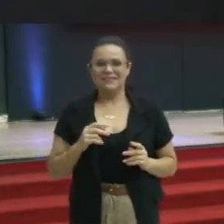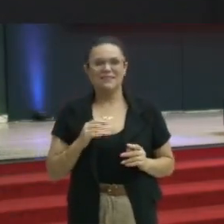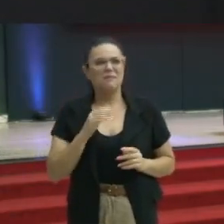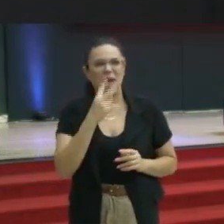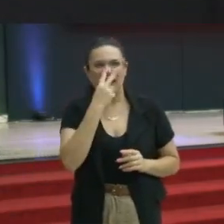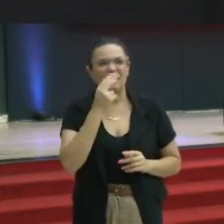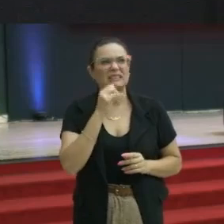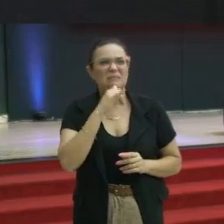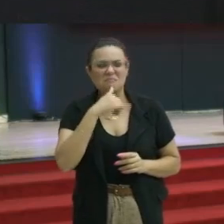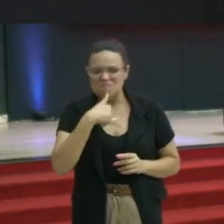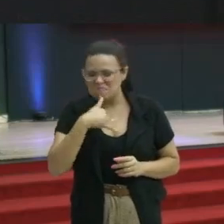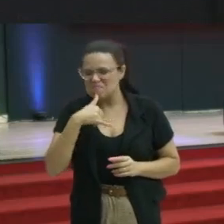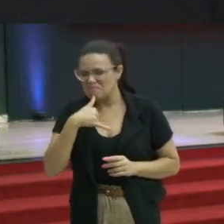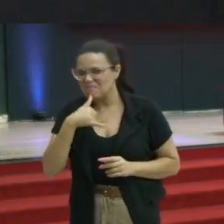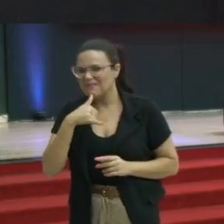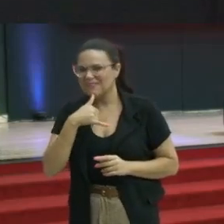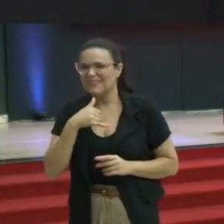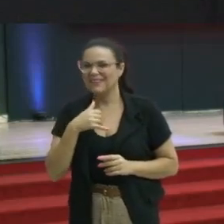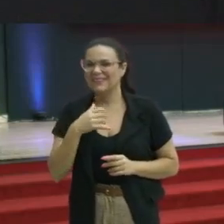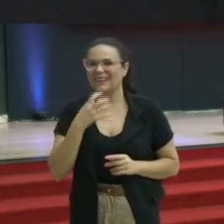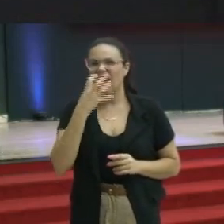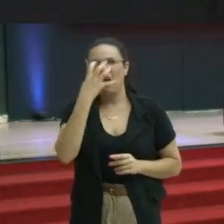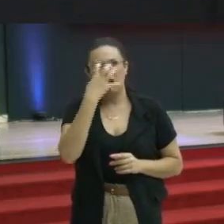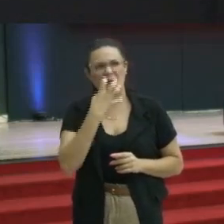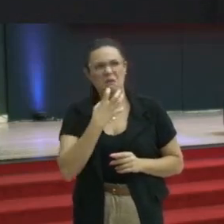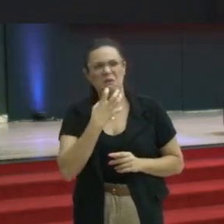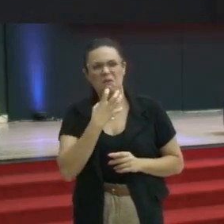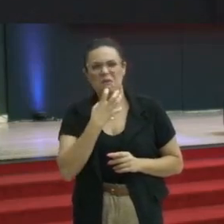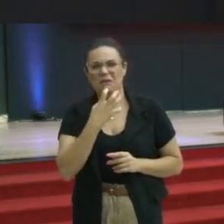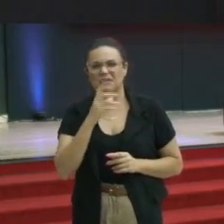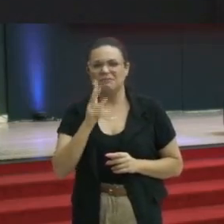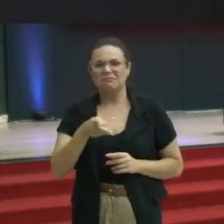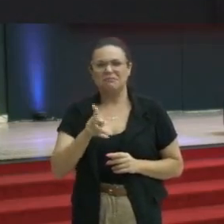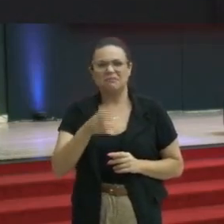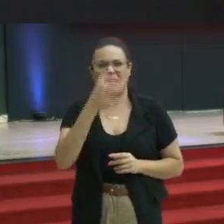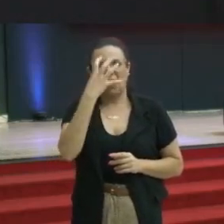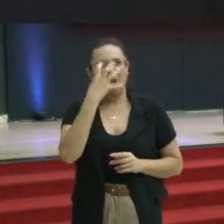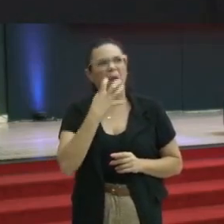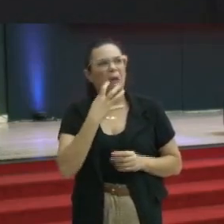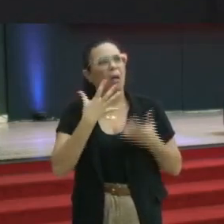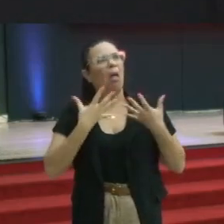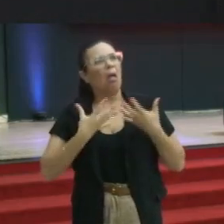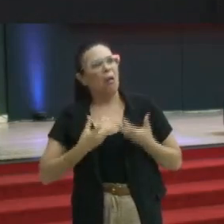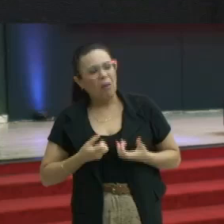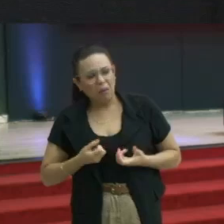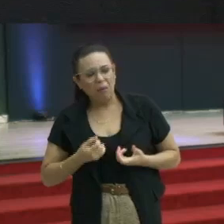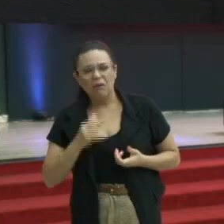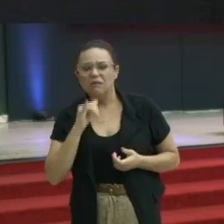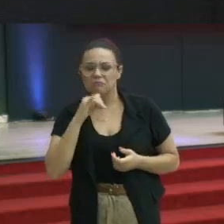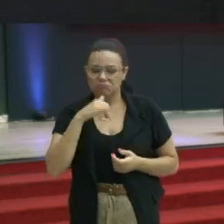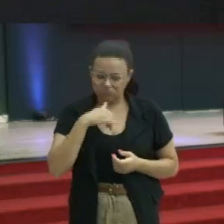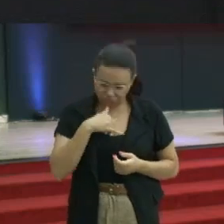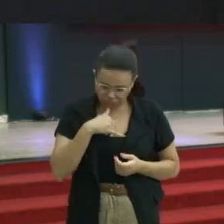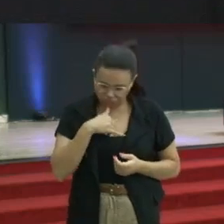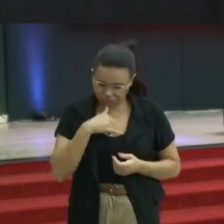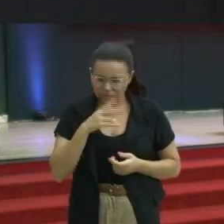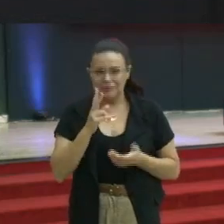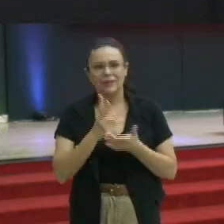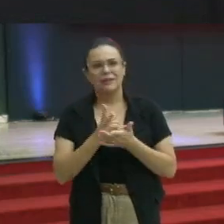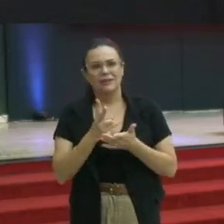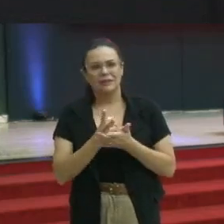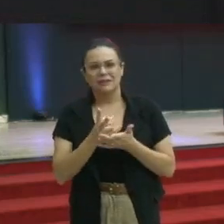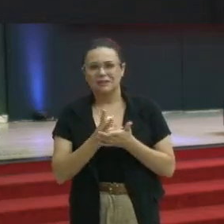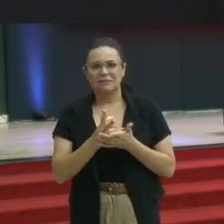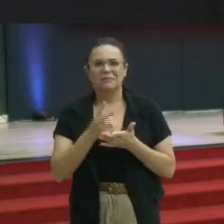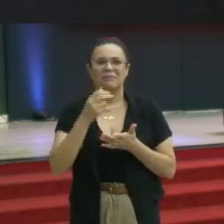sempre cansado. Estou sempre zangado. Estou sempre para baixo. Estou sempre